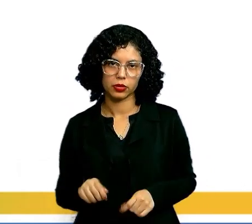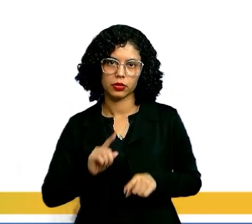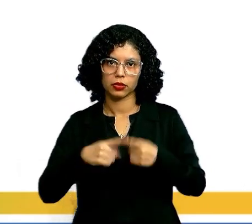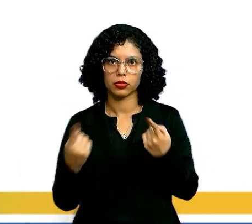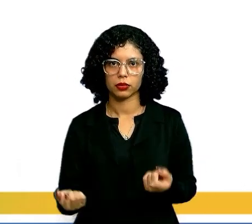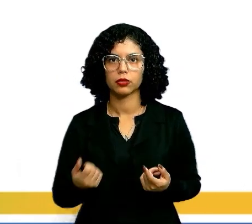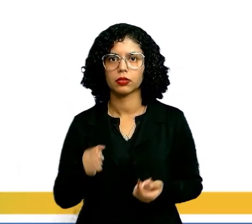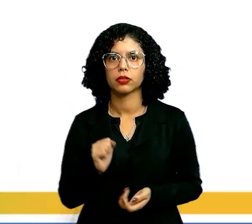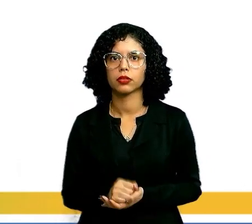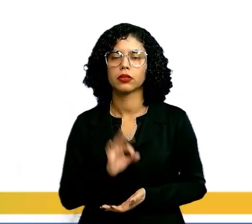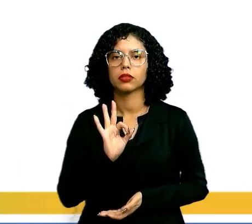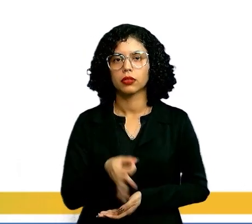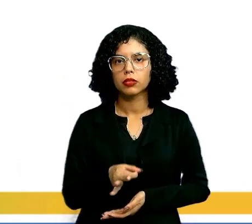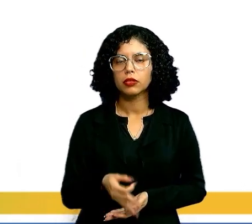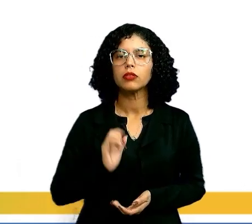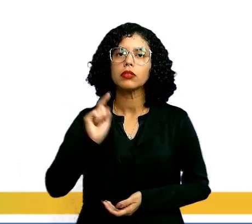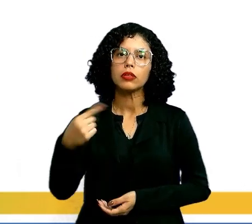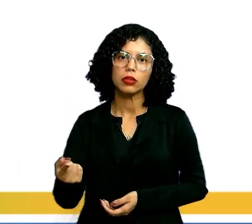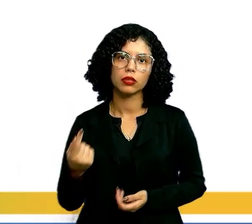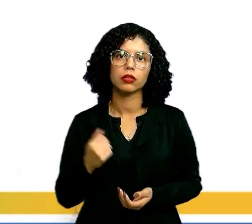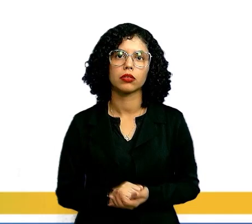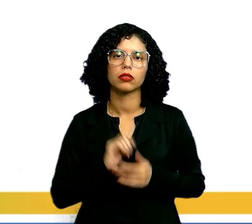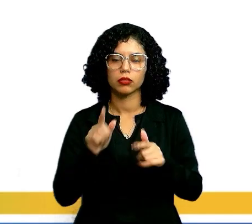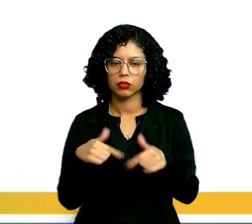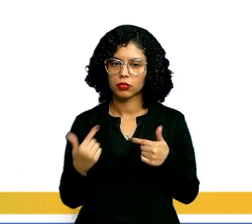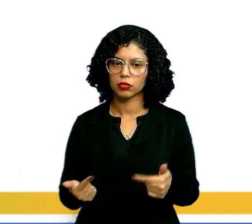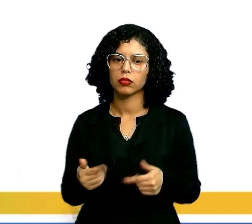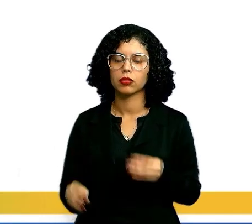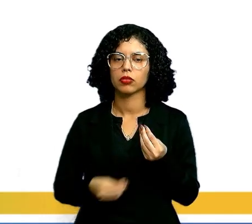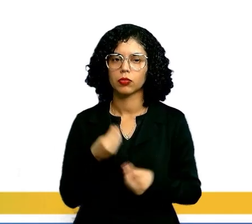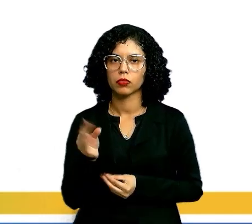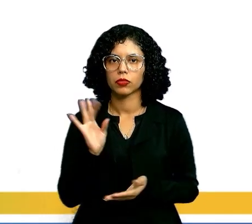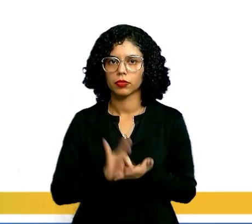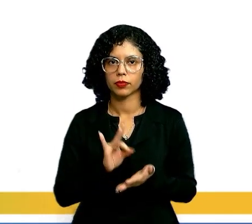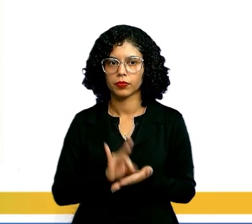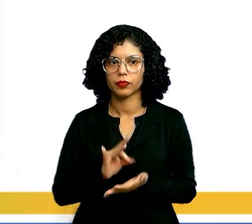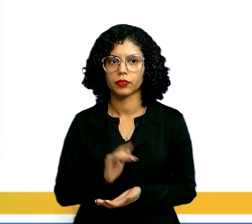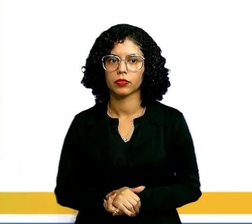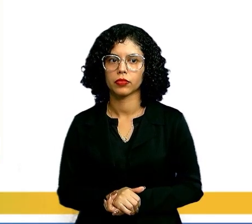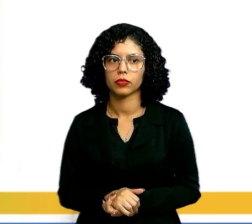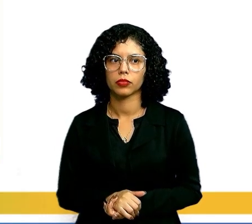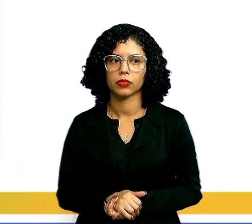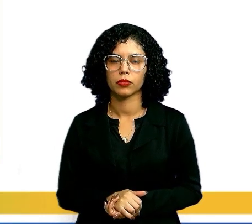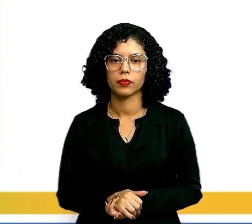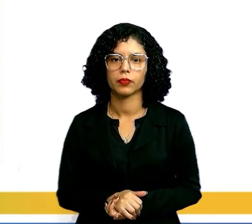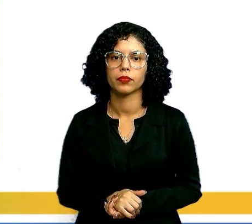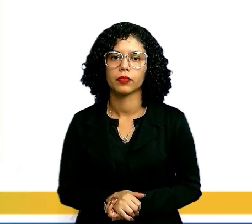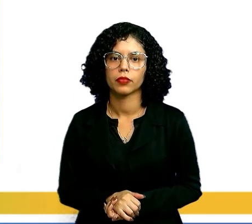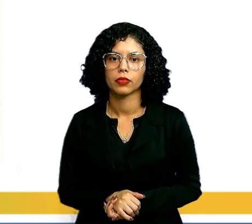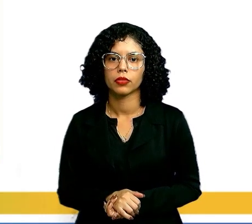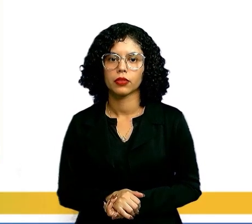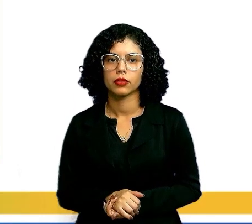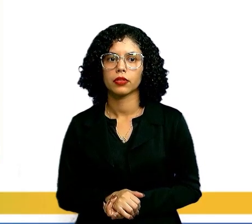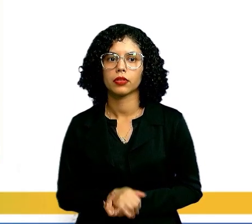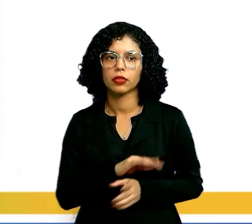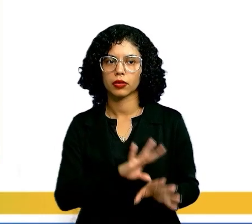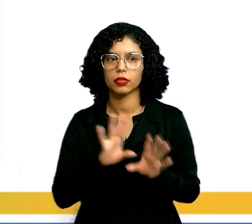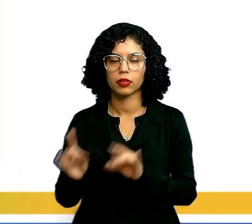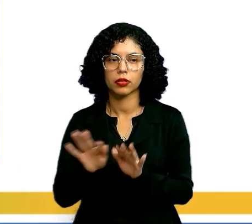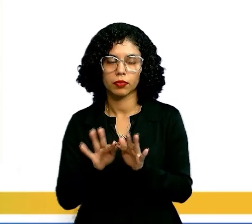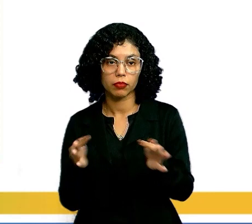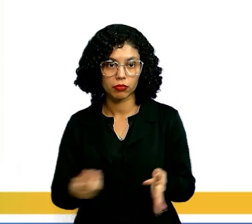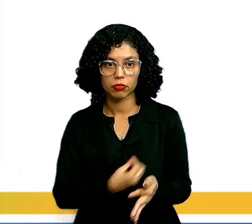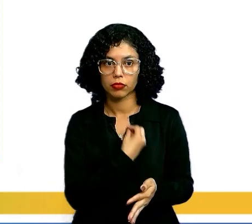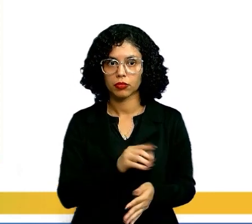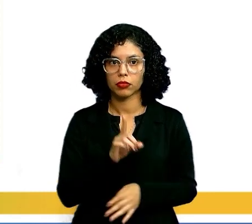mas sendo incisivo naquilo que defende como verdadeiro bom então levando uma